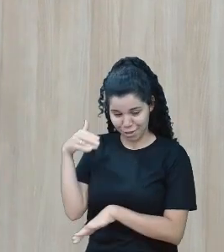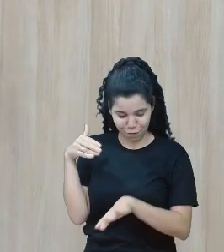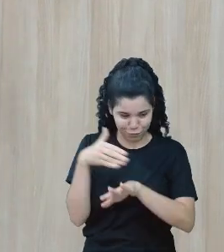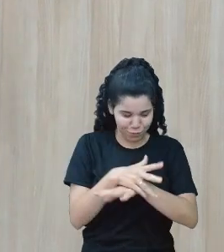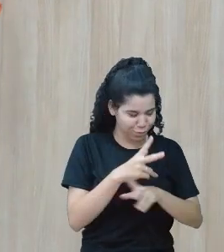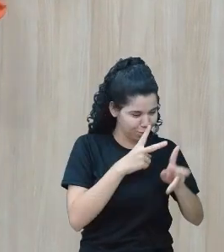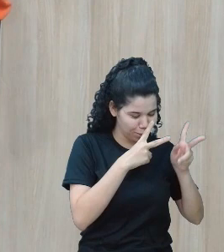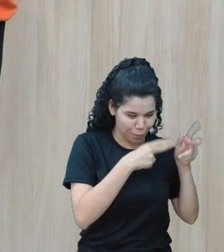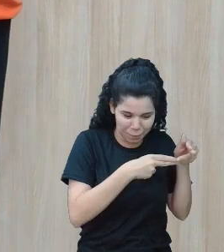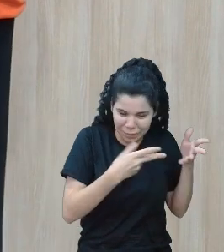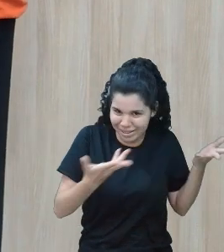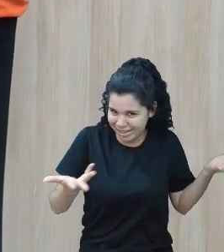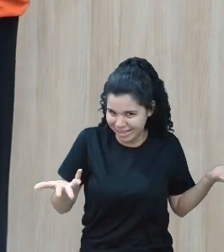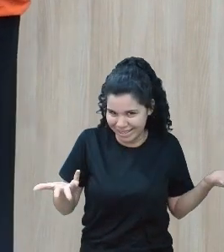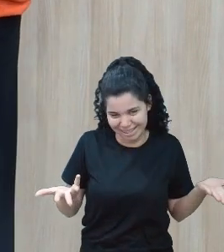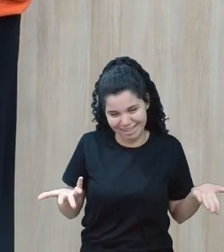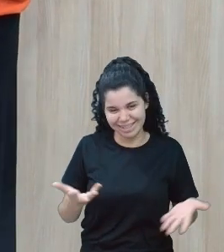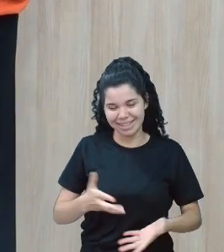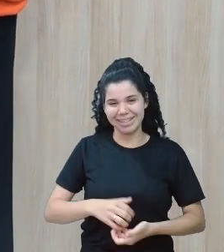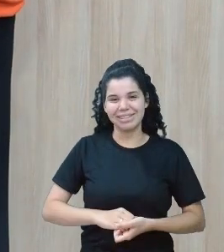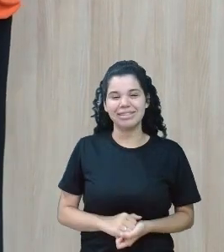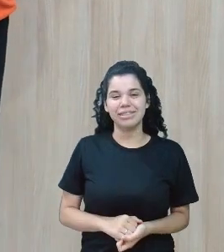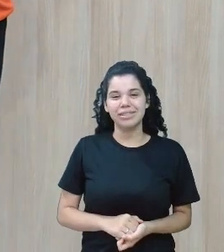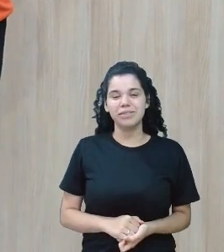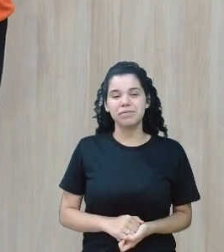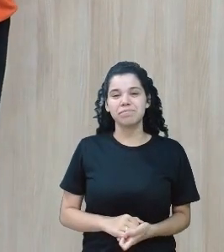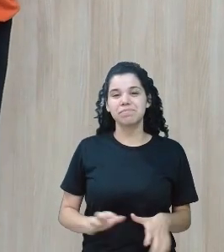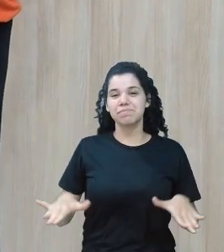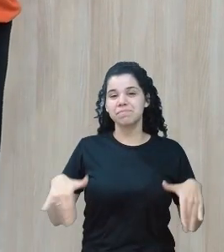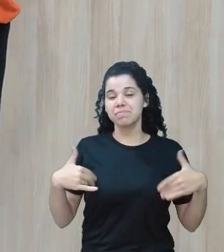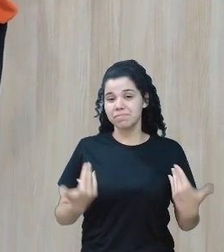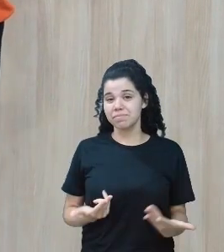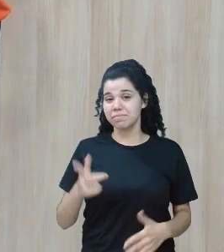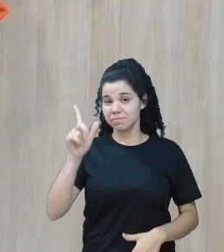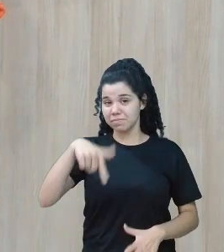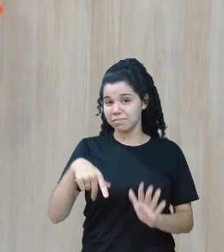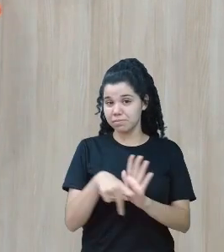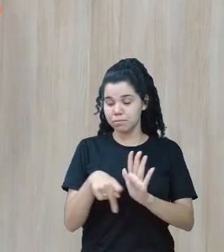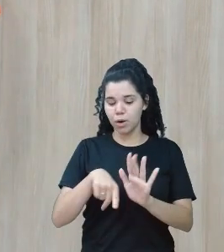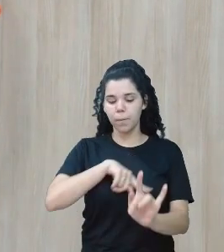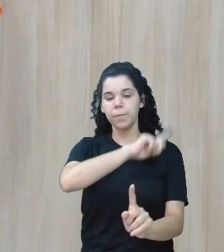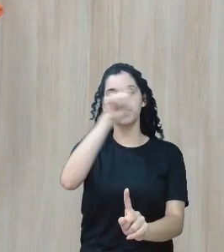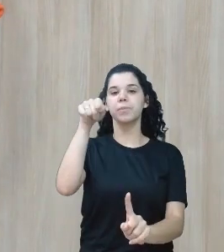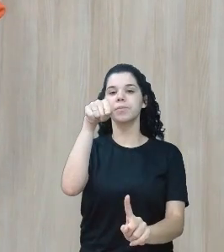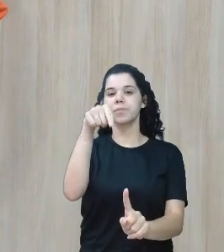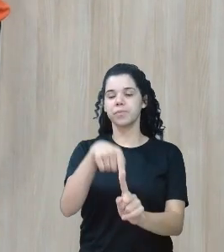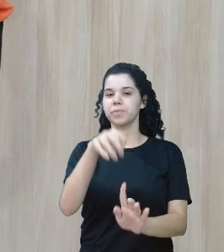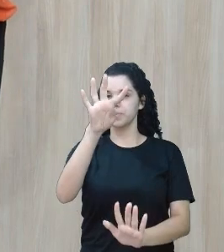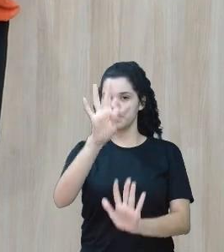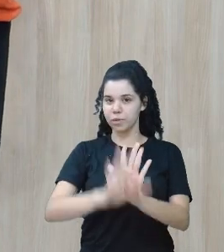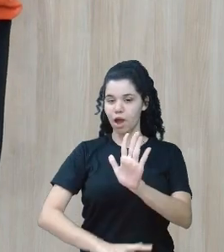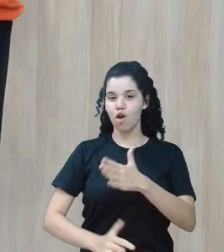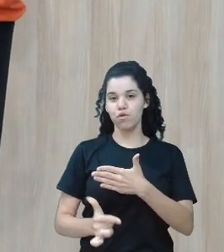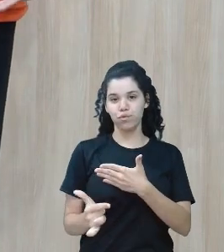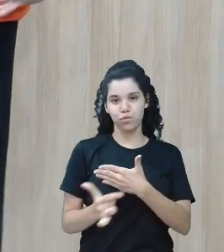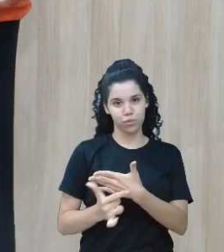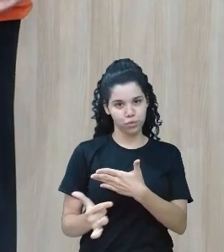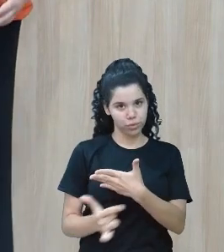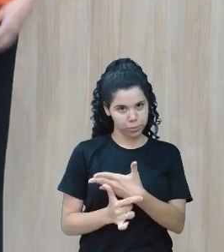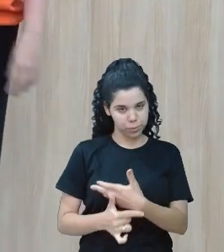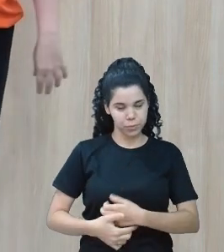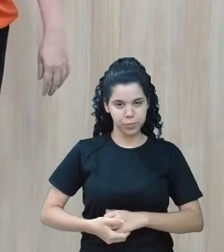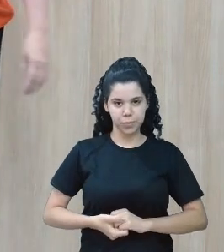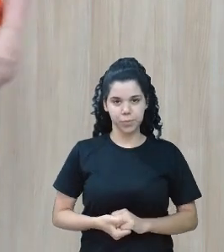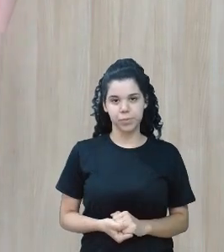dormir, porque não tem mais o que fazer nesse mundo, né? Então, isso é a finalidade do texto, para que serve,